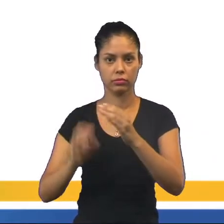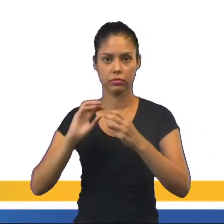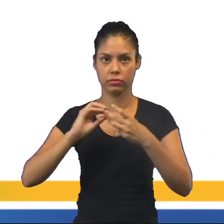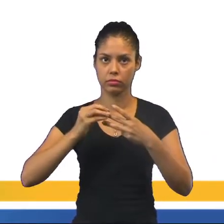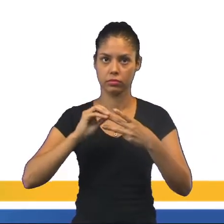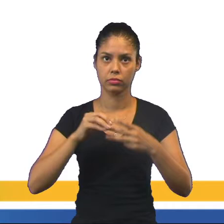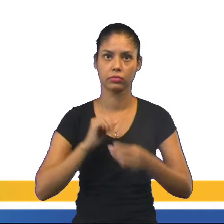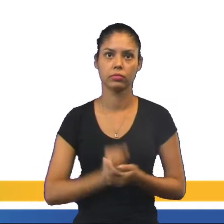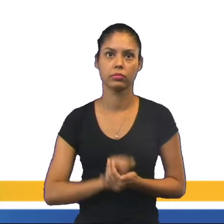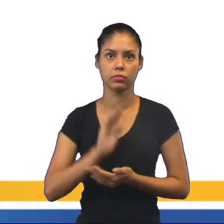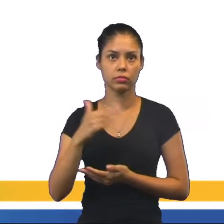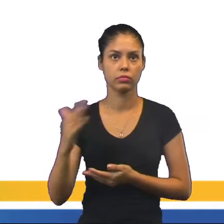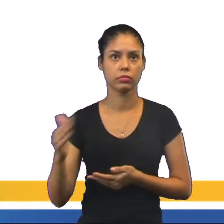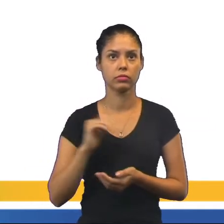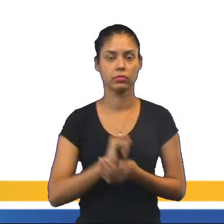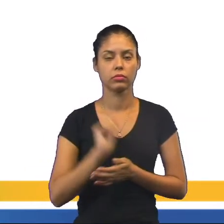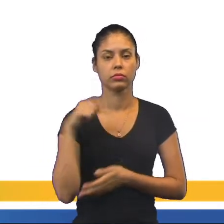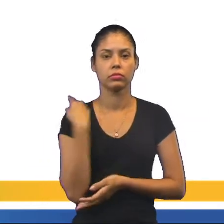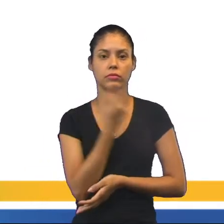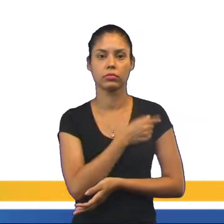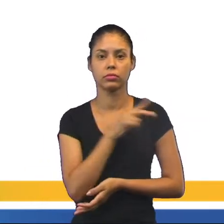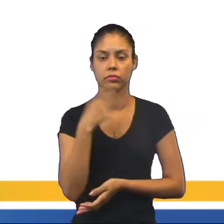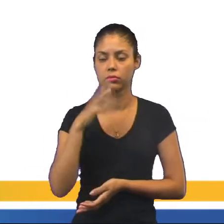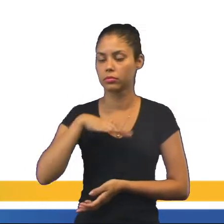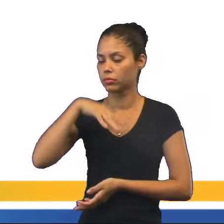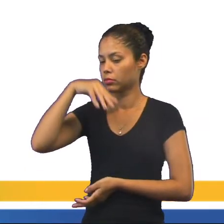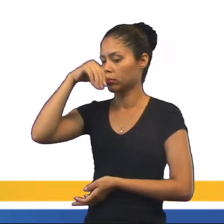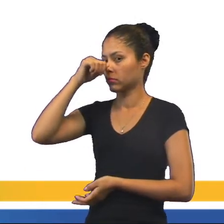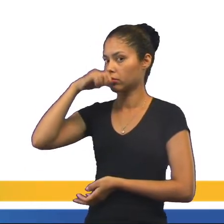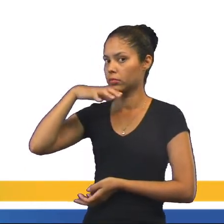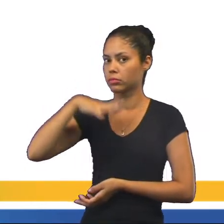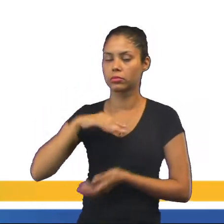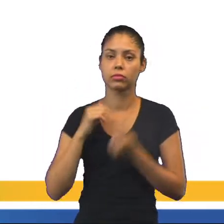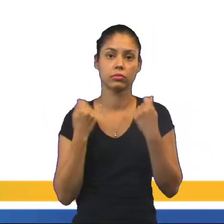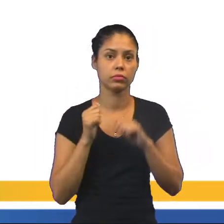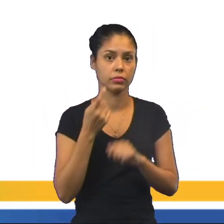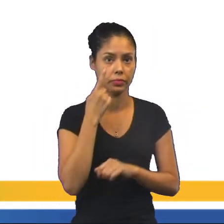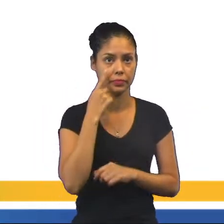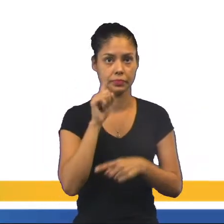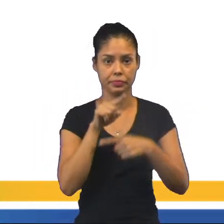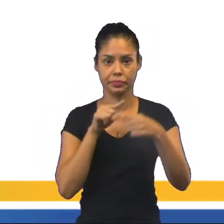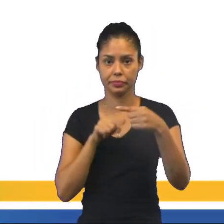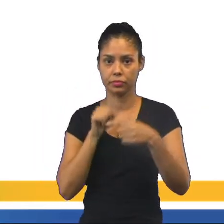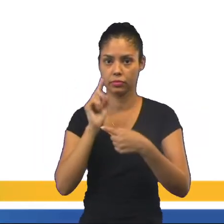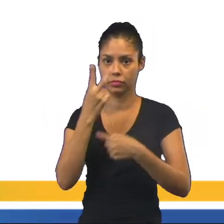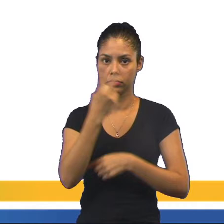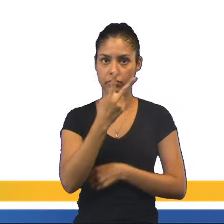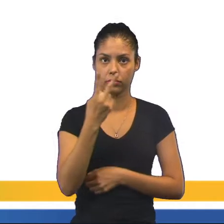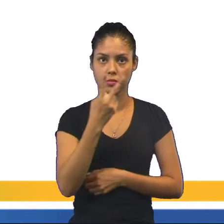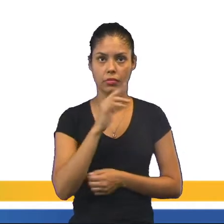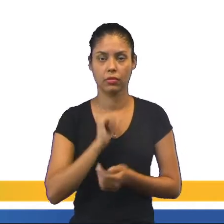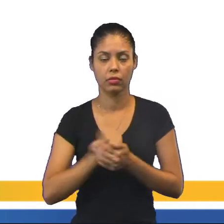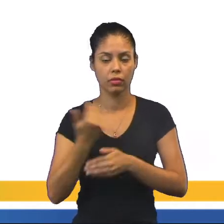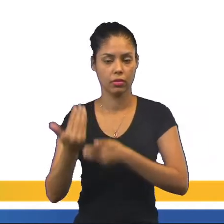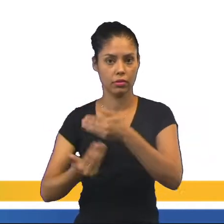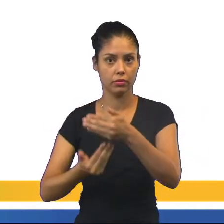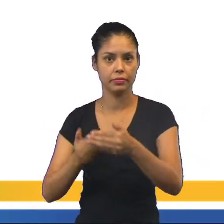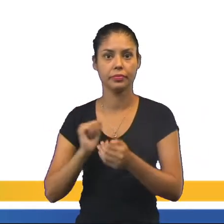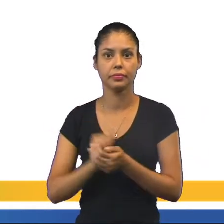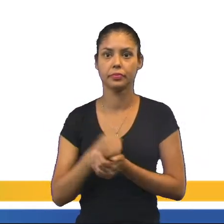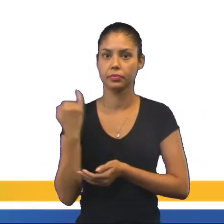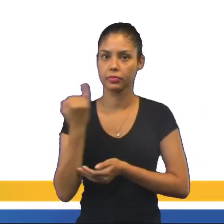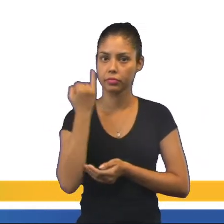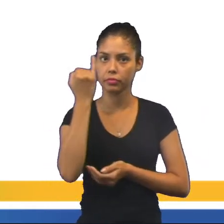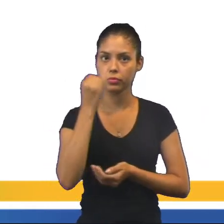celular. Quando a gente fala sobre a respiração, a gente tem que ver que se divide em dois processos que são